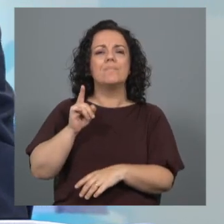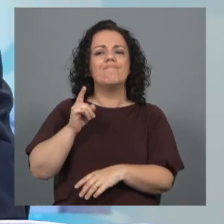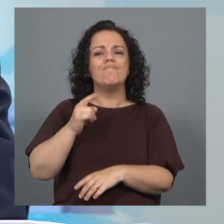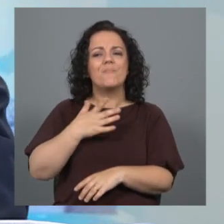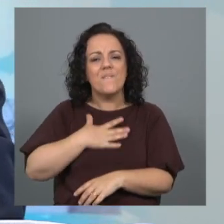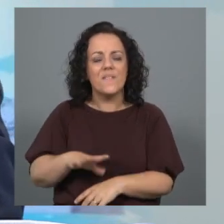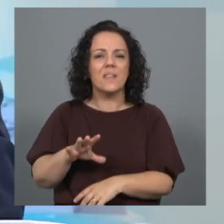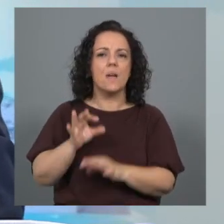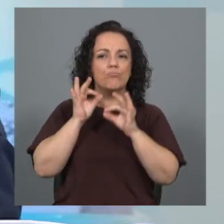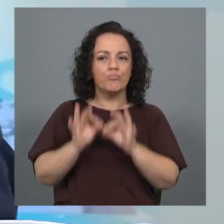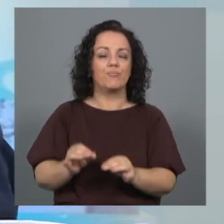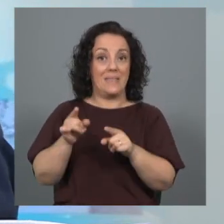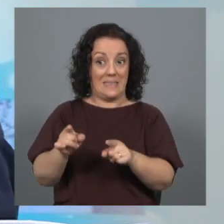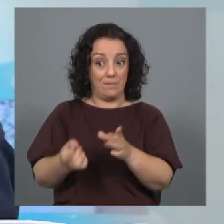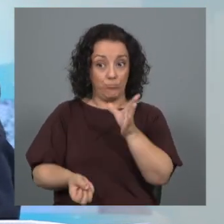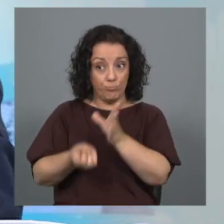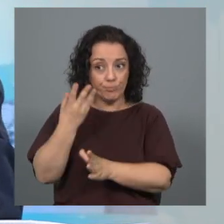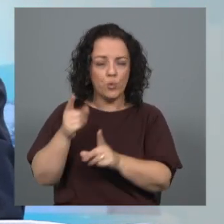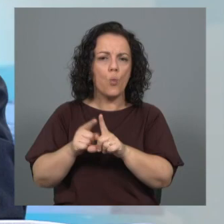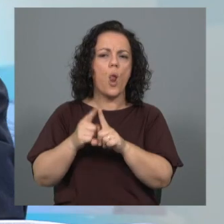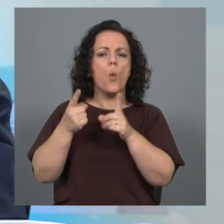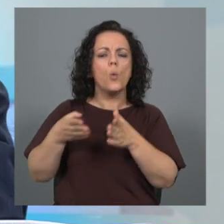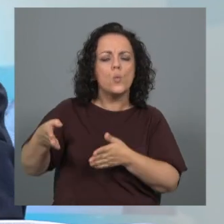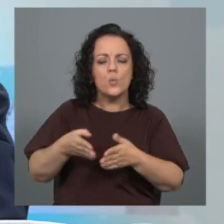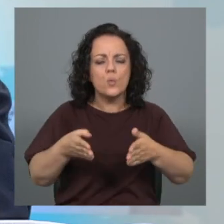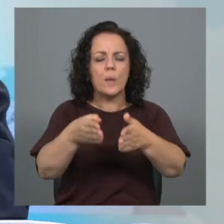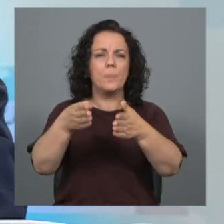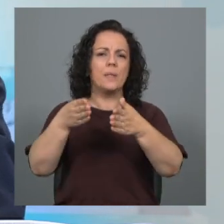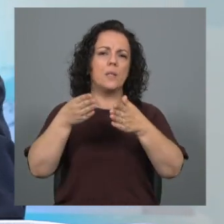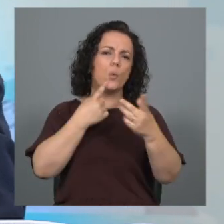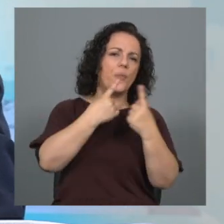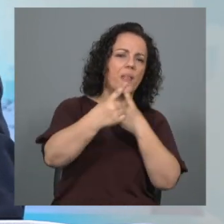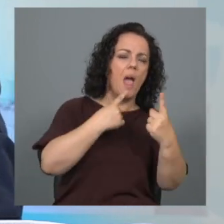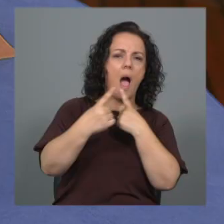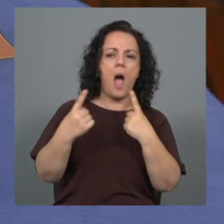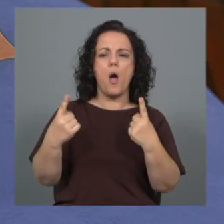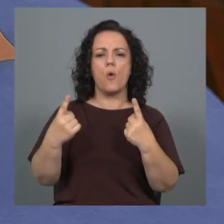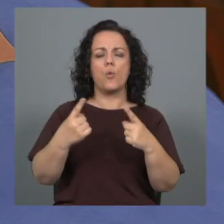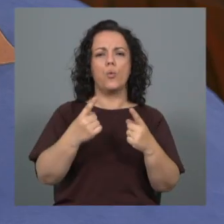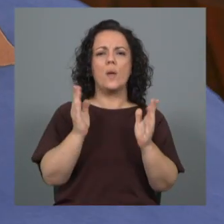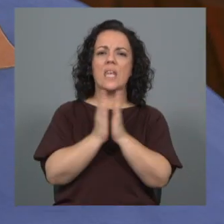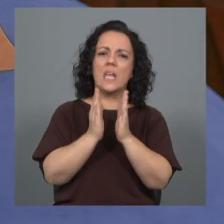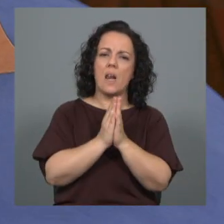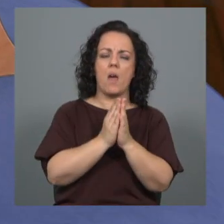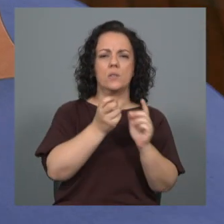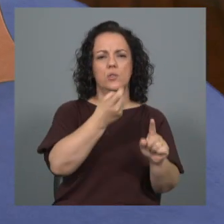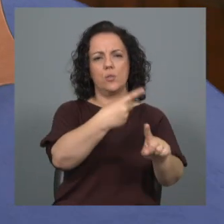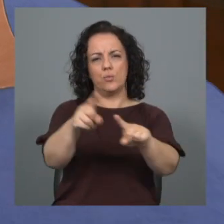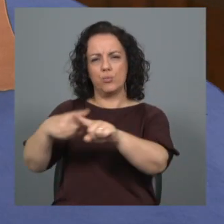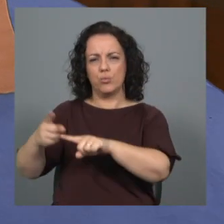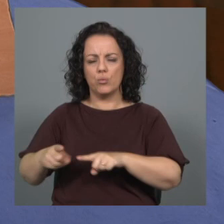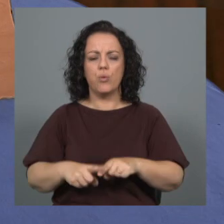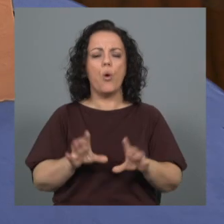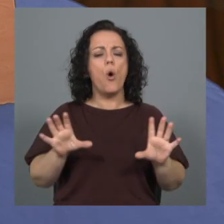um espaço e um caminho de diálogo e de trabalho em comum entre as várias igrejas, entre as várias